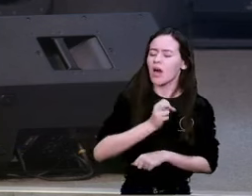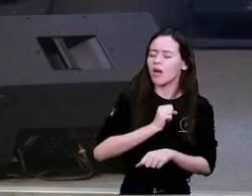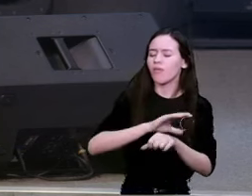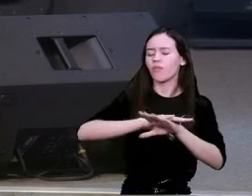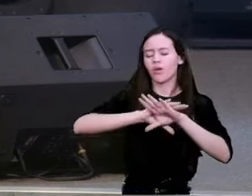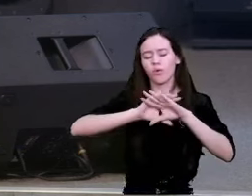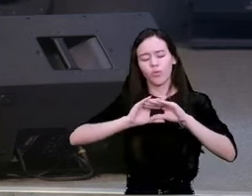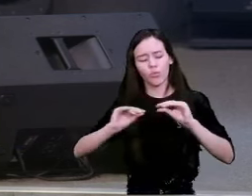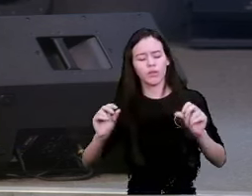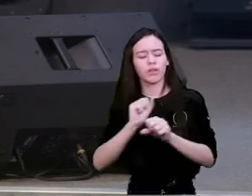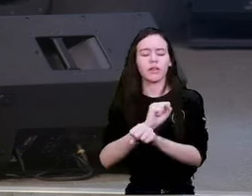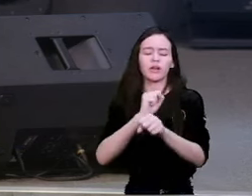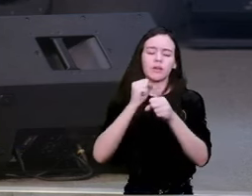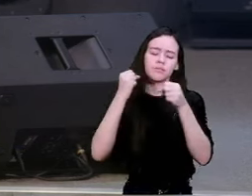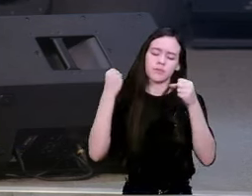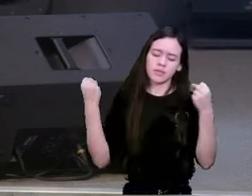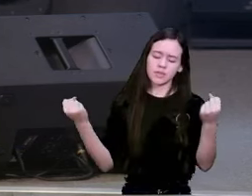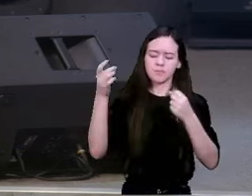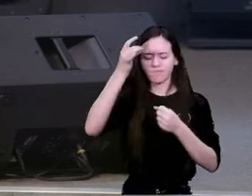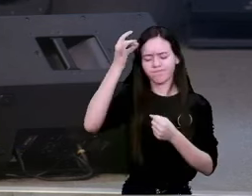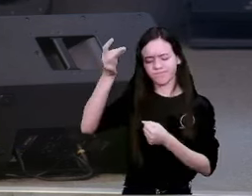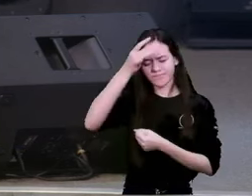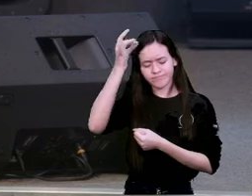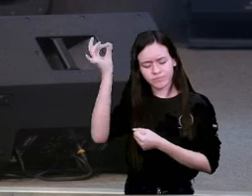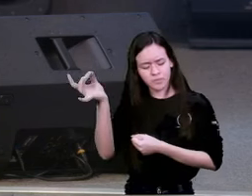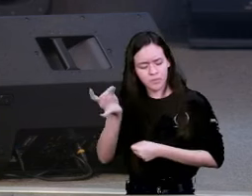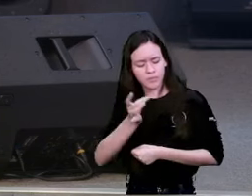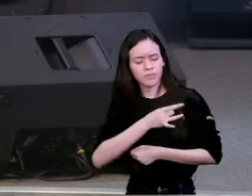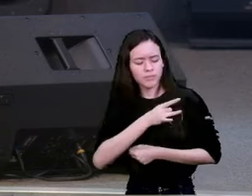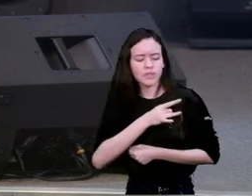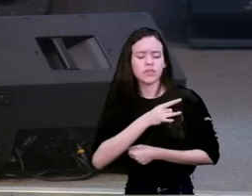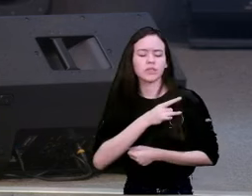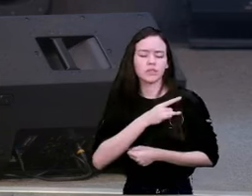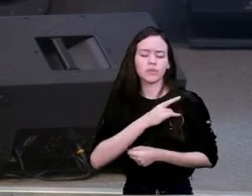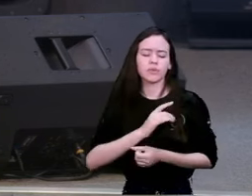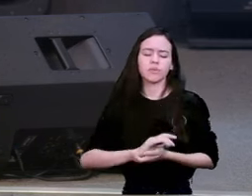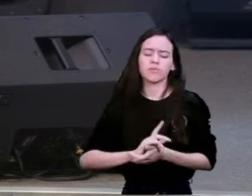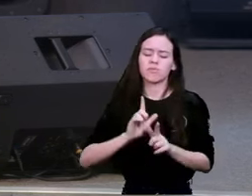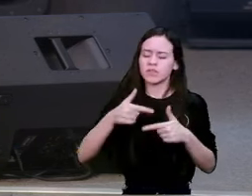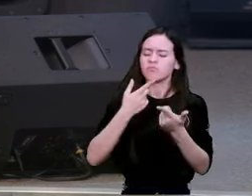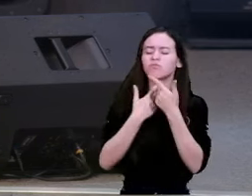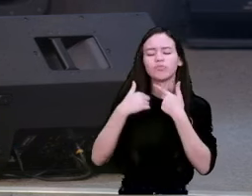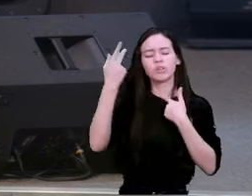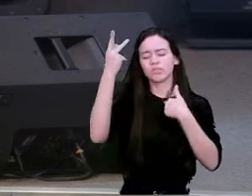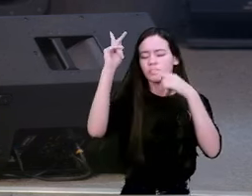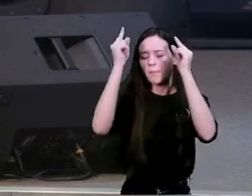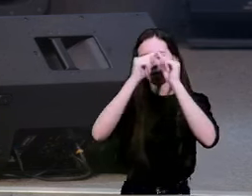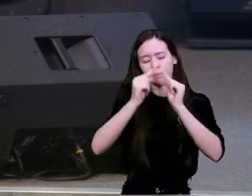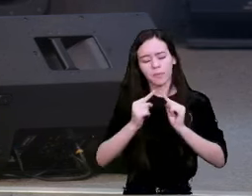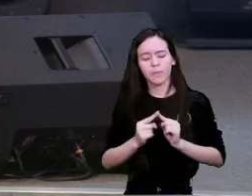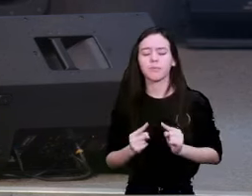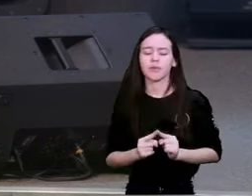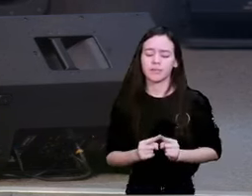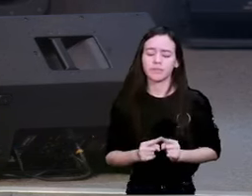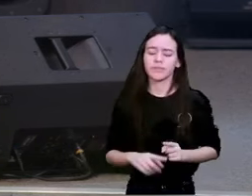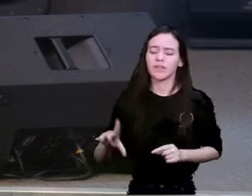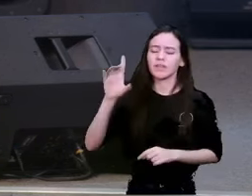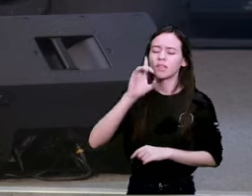curando, libertando, batizando com teu Espírito, e fazendo aquilo que apraz ao teu coração.